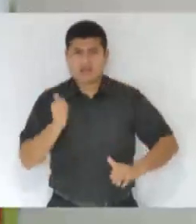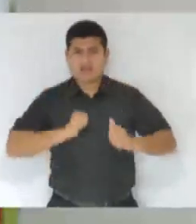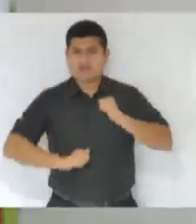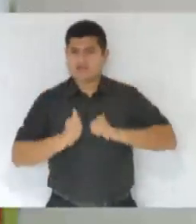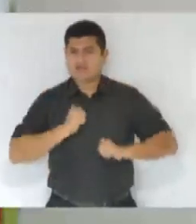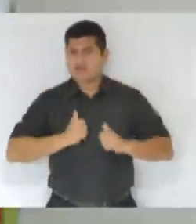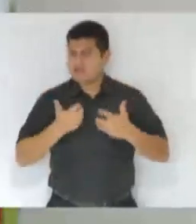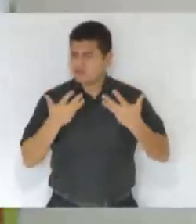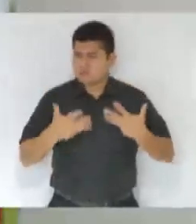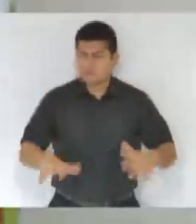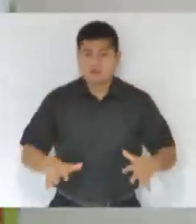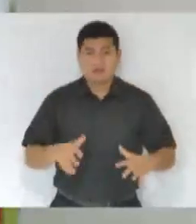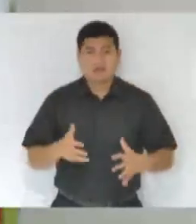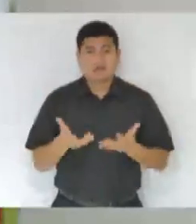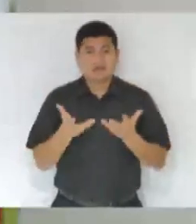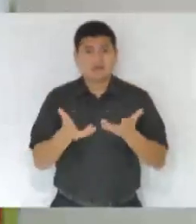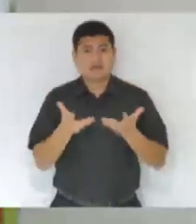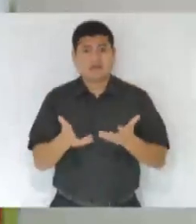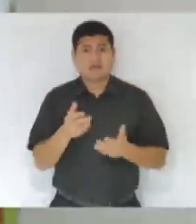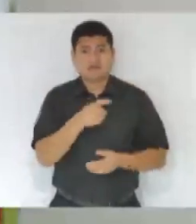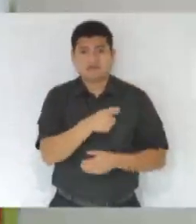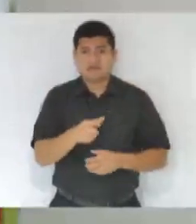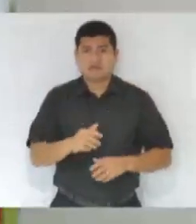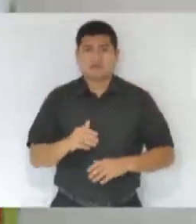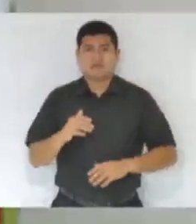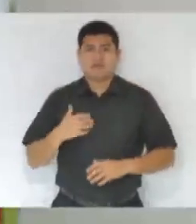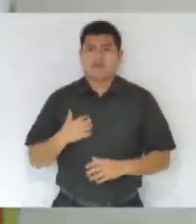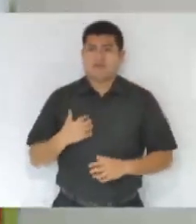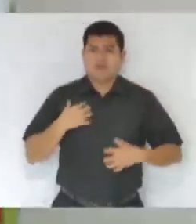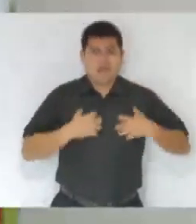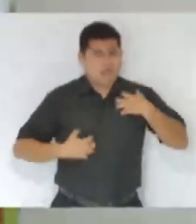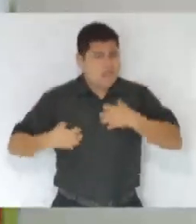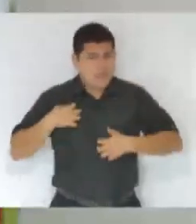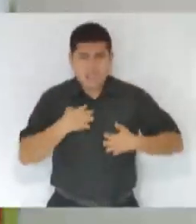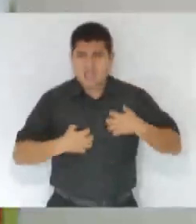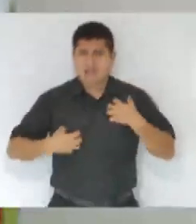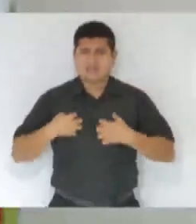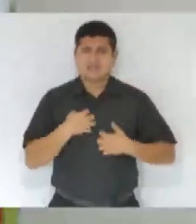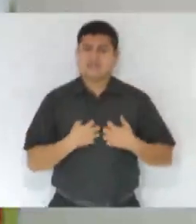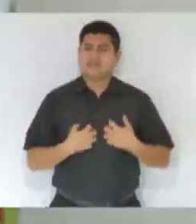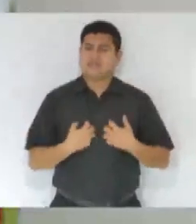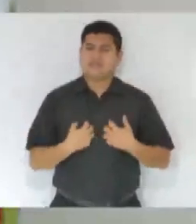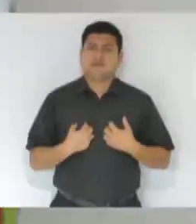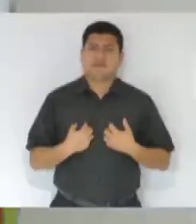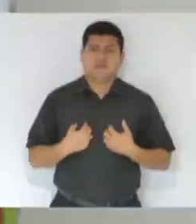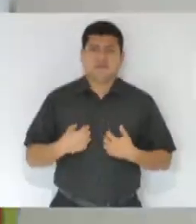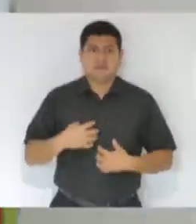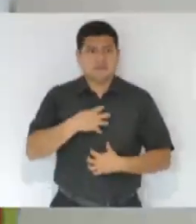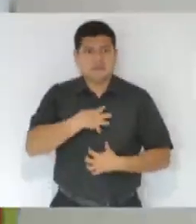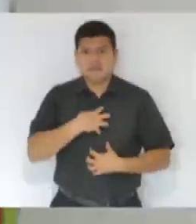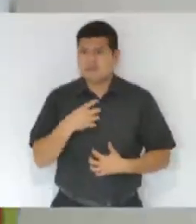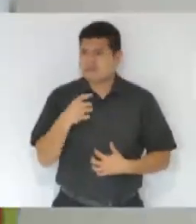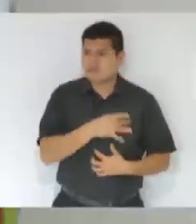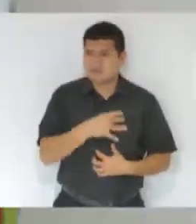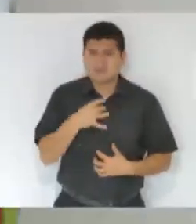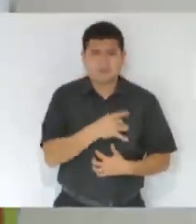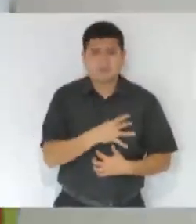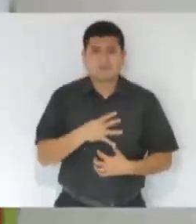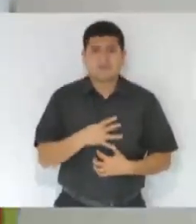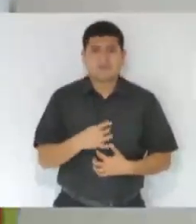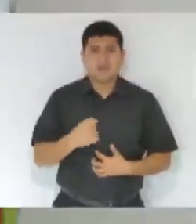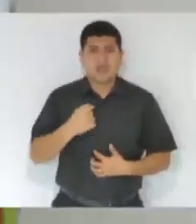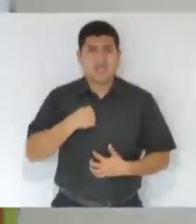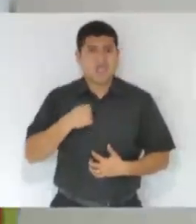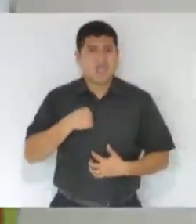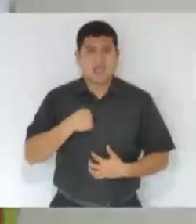esperança. Eu quero que vocês entrem em pânico. Eu quero que vocês sintam o medo que eu